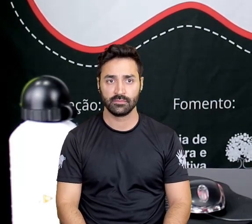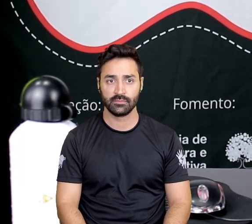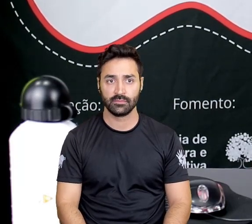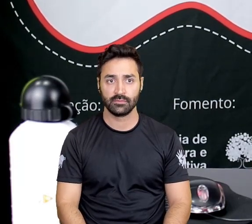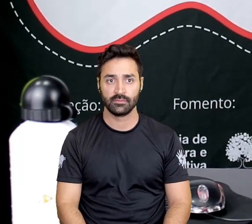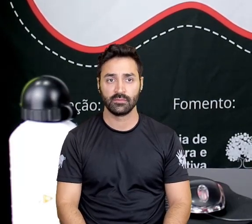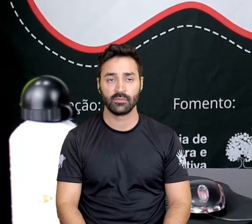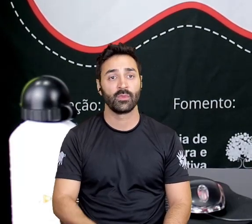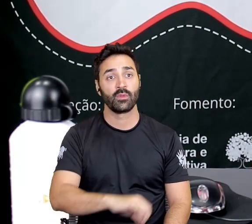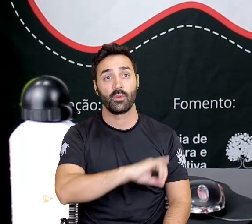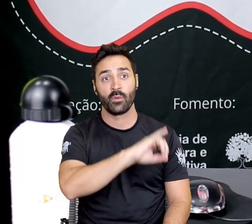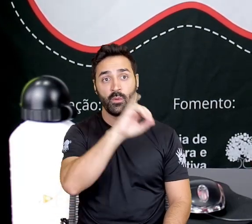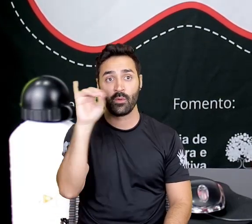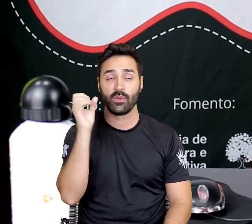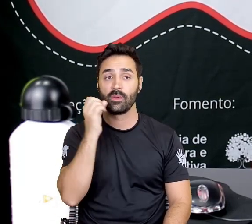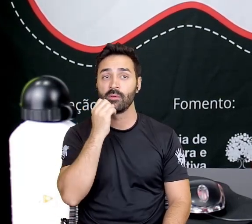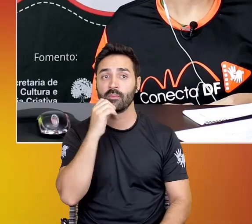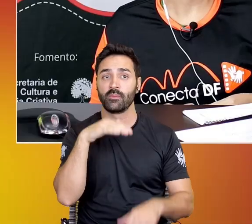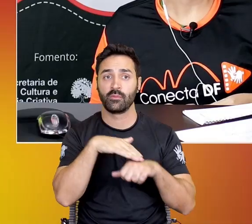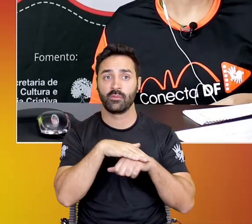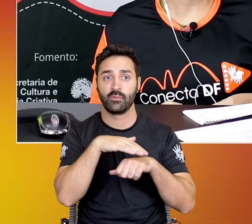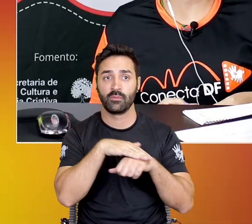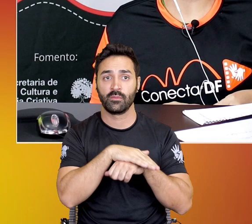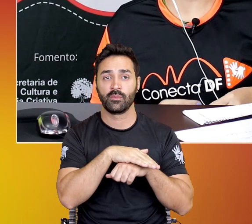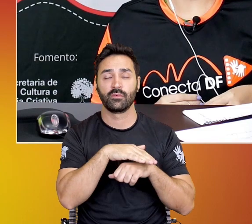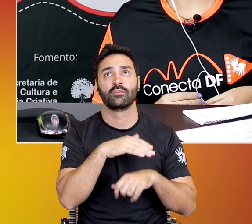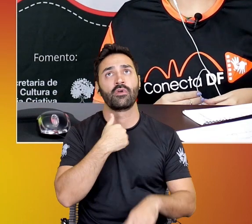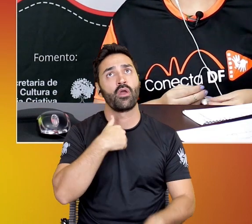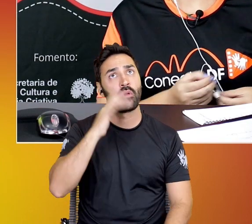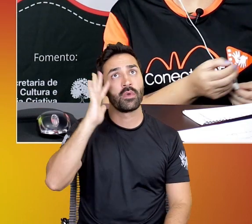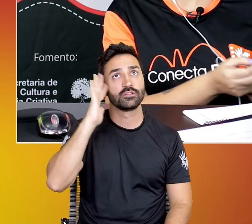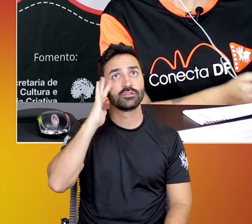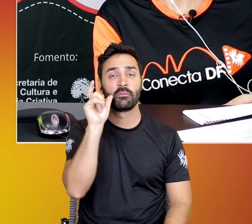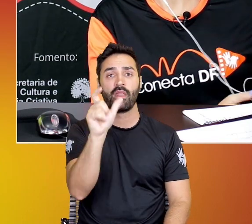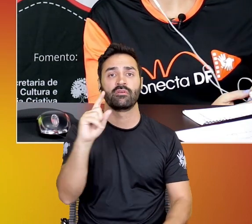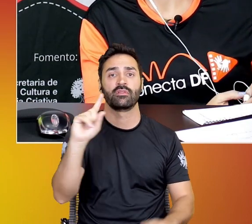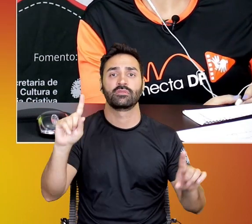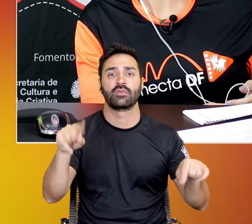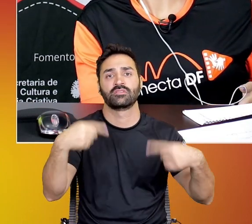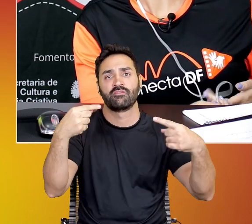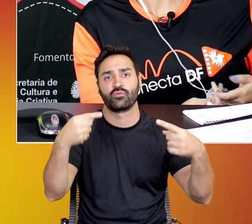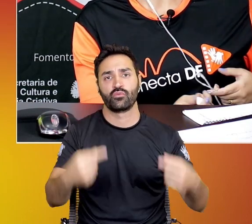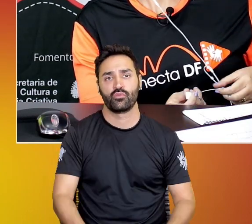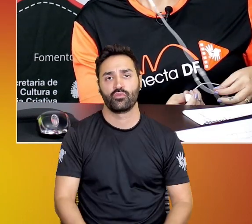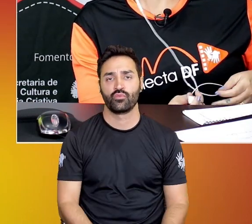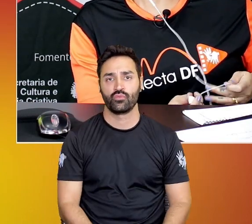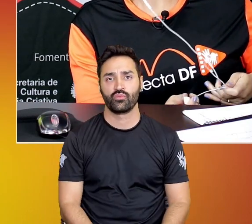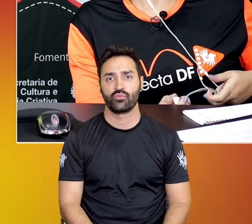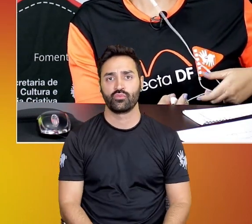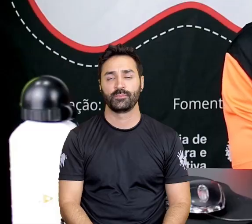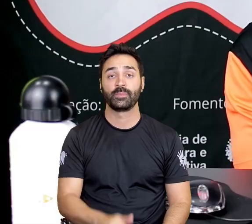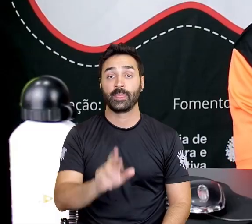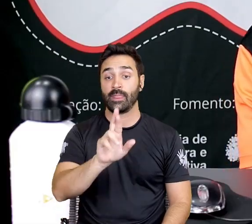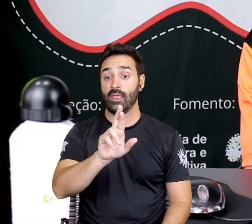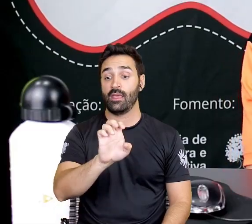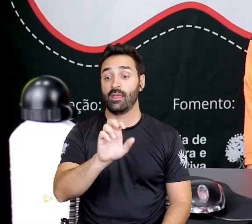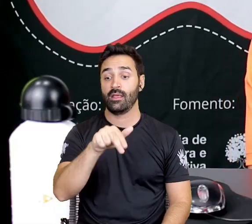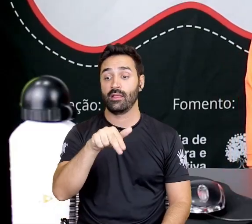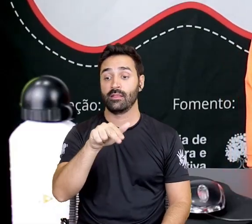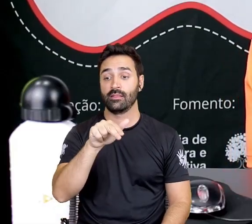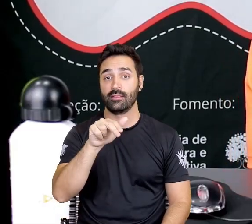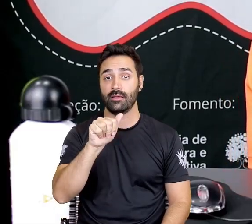Oi, boa noite. Boa Desafios. noite. Desafio, muito bom. Renata